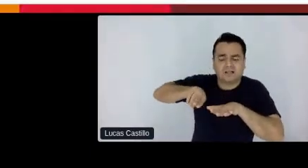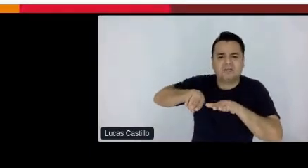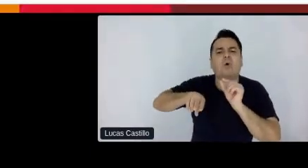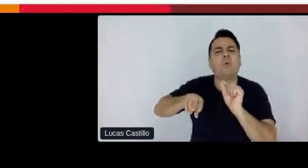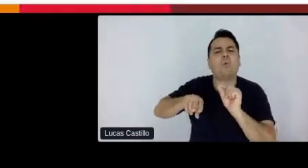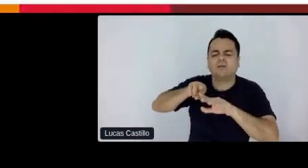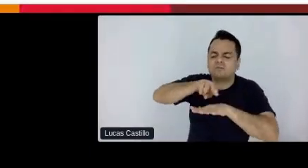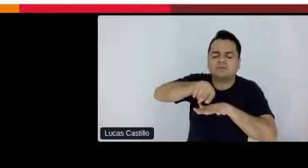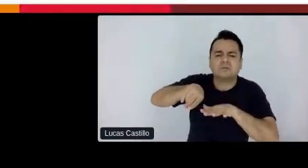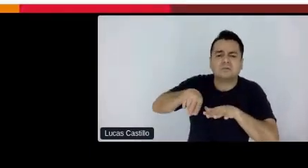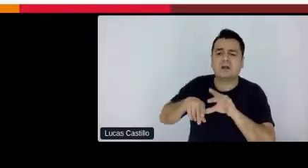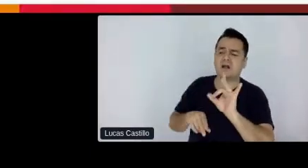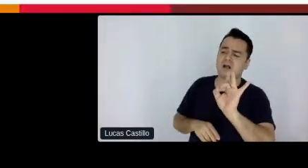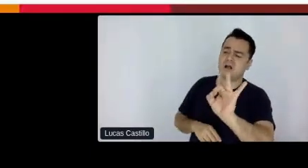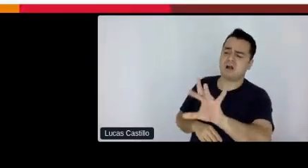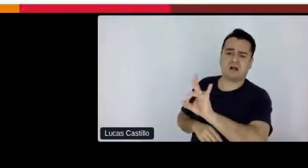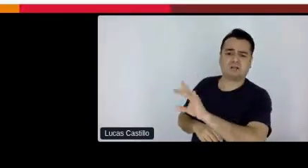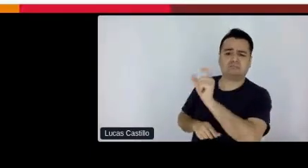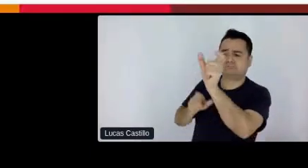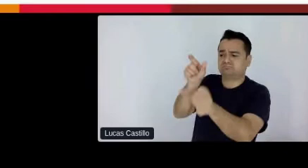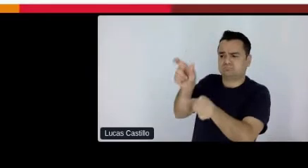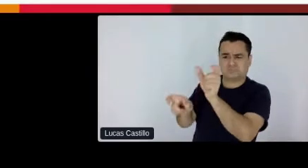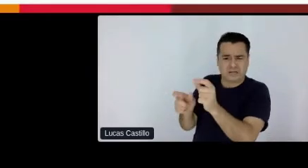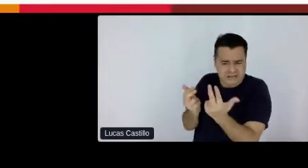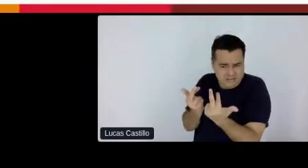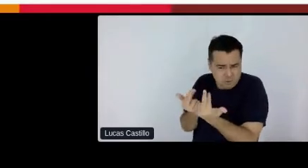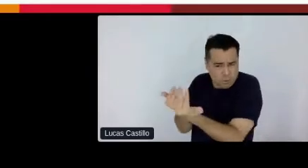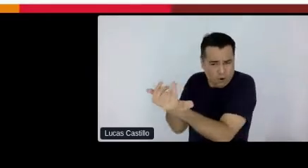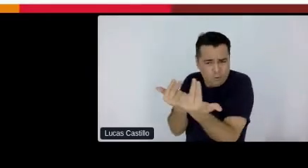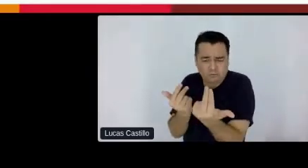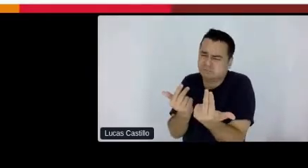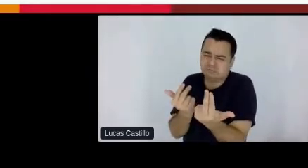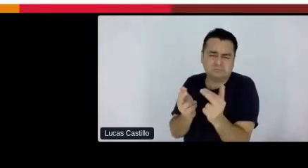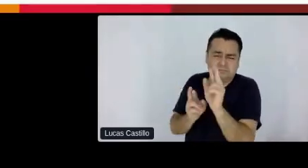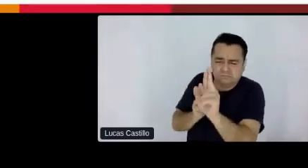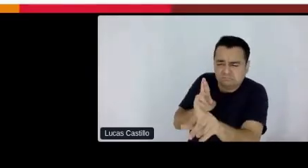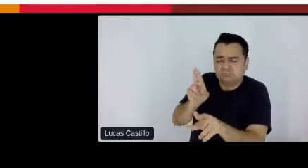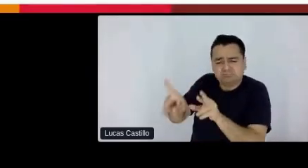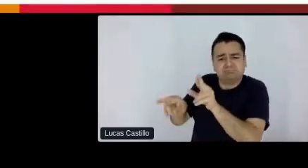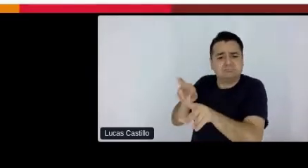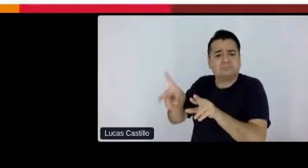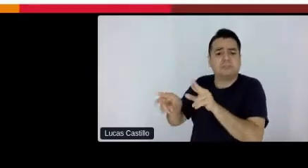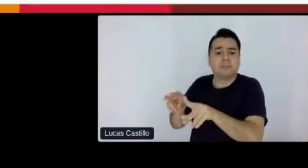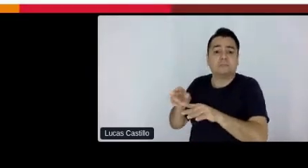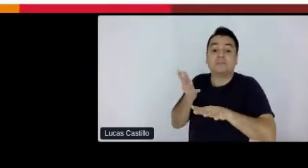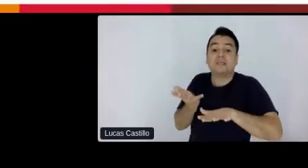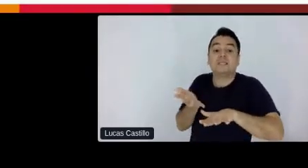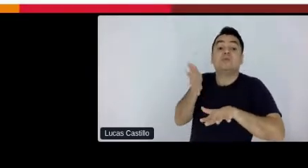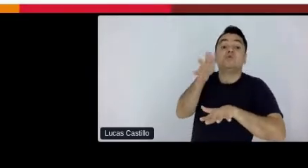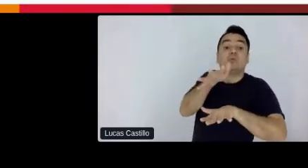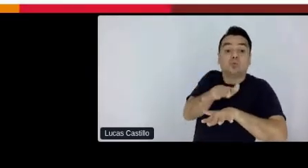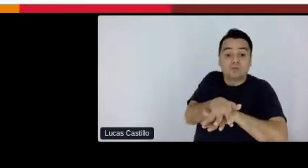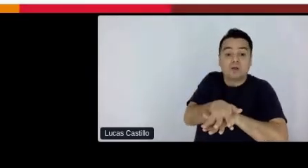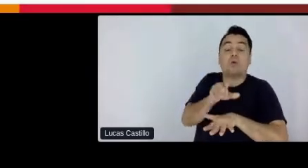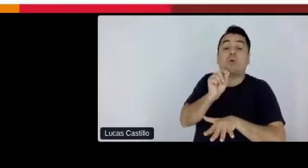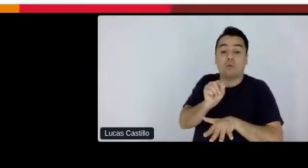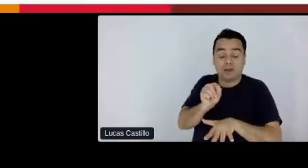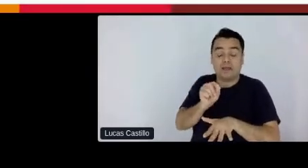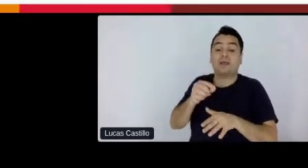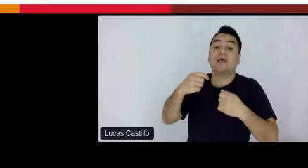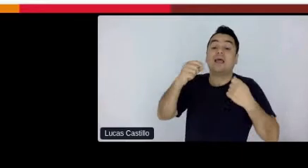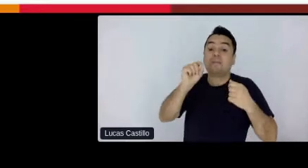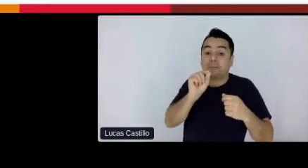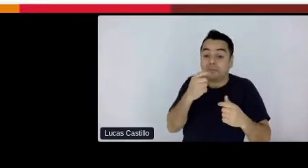tornam seres humanos únicos. O que é inclusão? É um movimento de mão dupla na direção do outro de abertura para que este